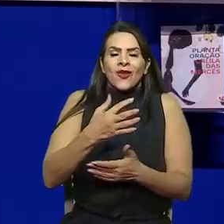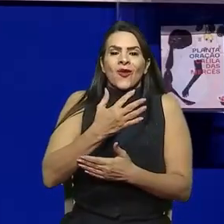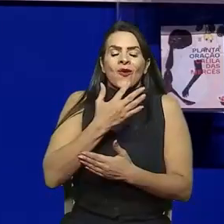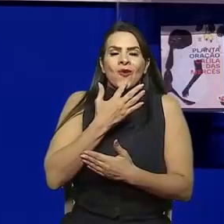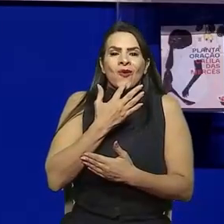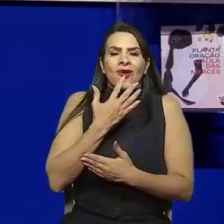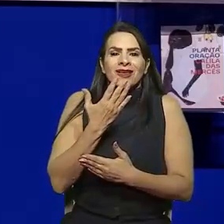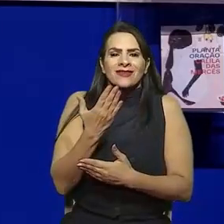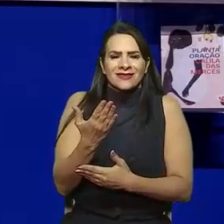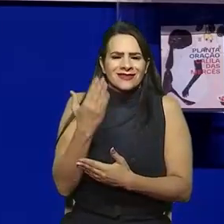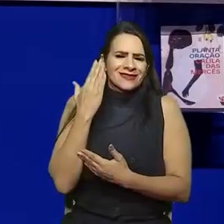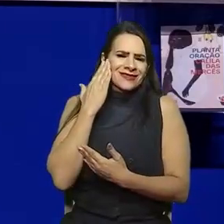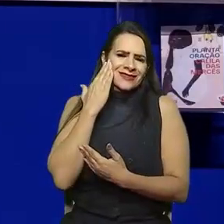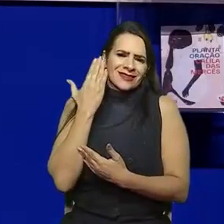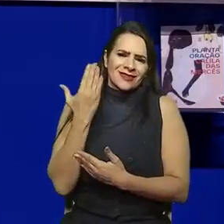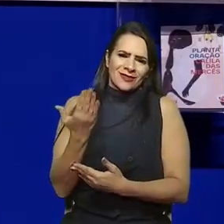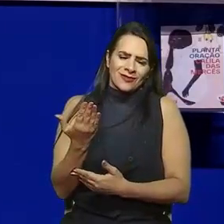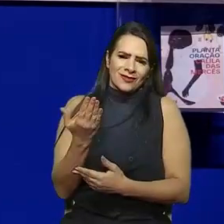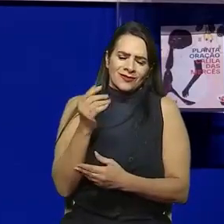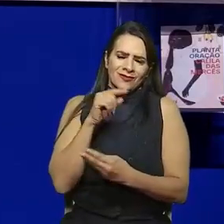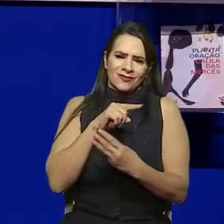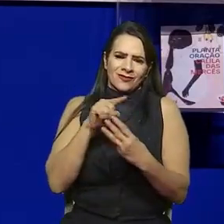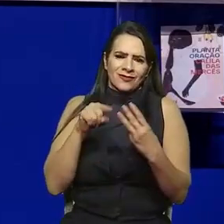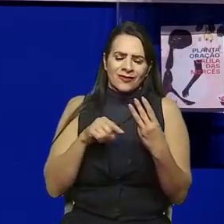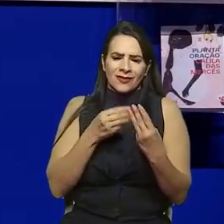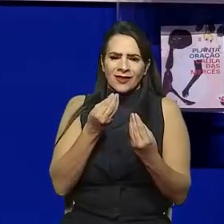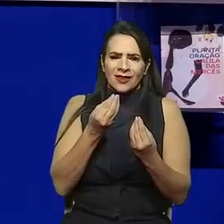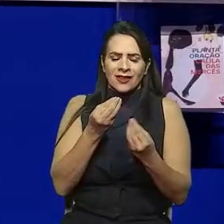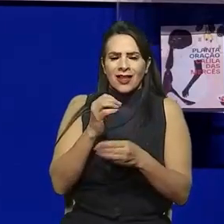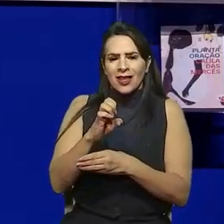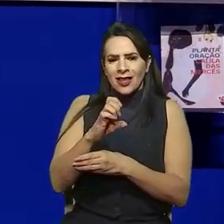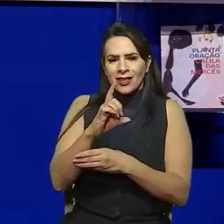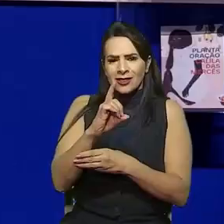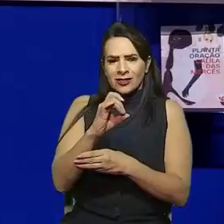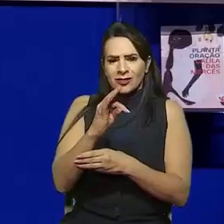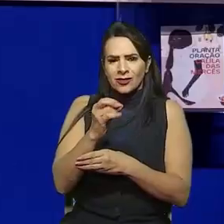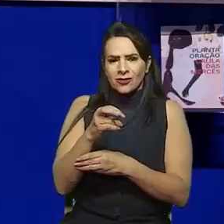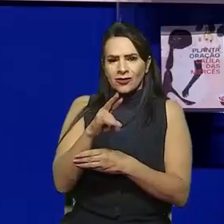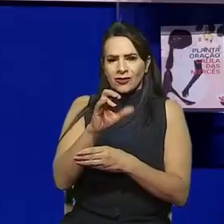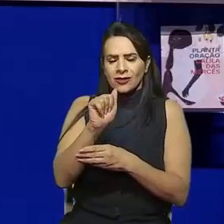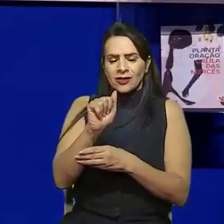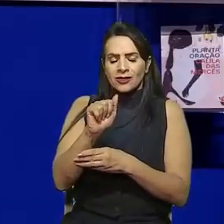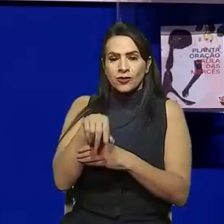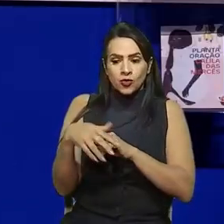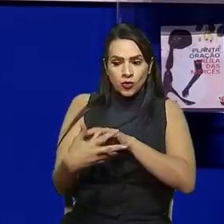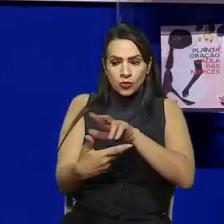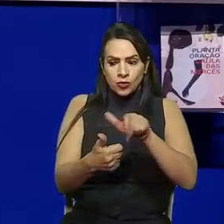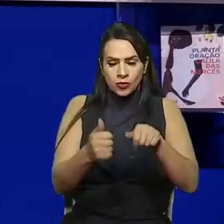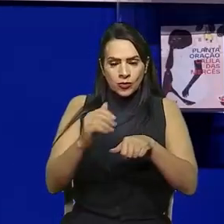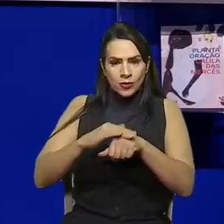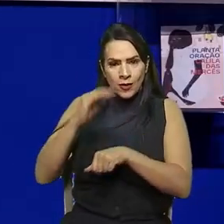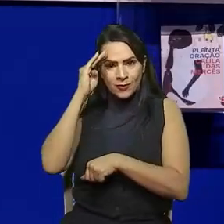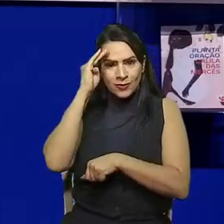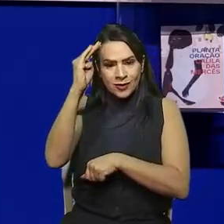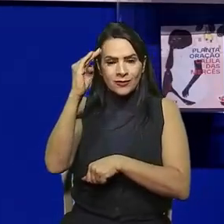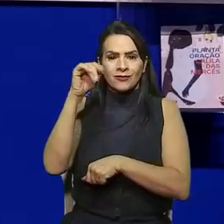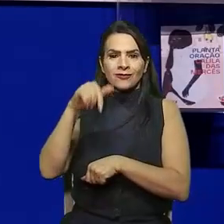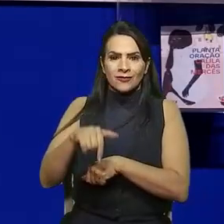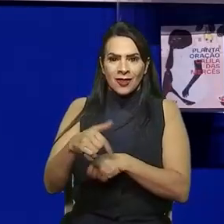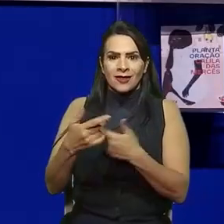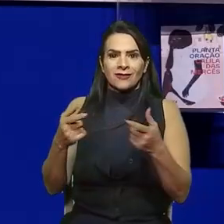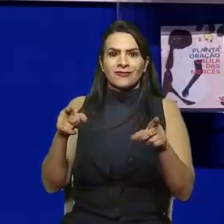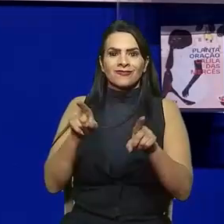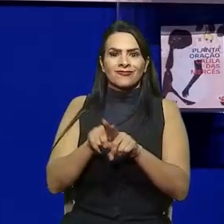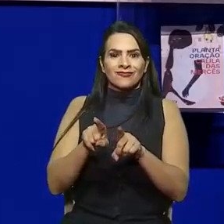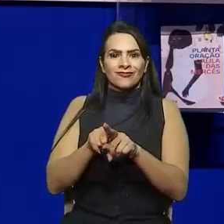que a Thomson Reuters é uma das 3 maiores editoras do mundo, e a Revista dos Tribunais é a maior